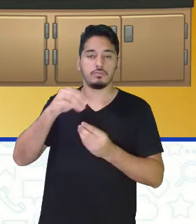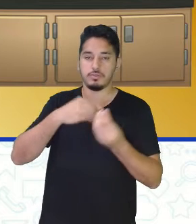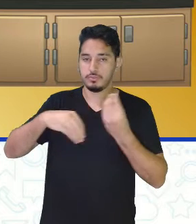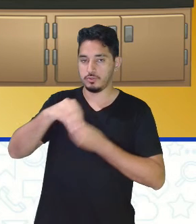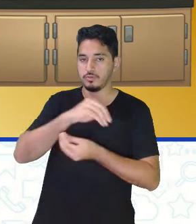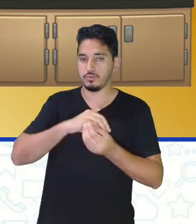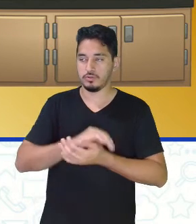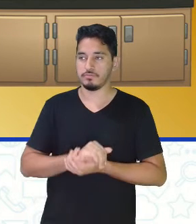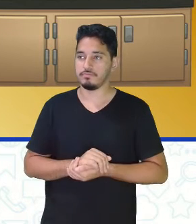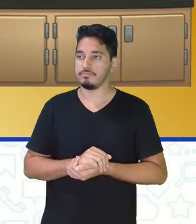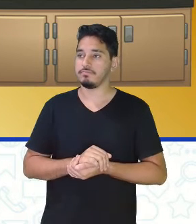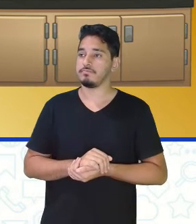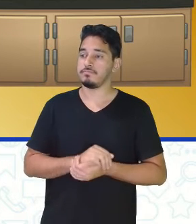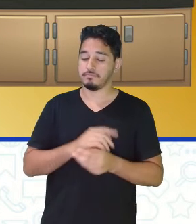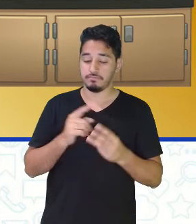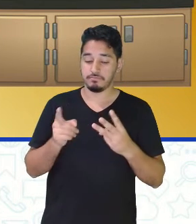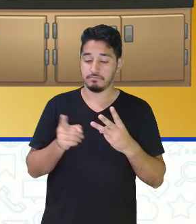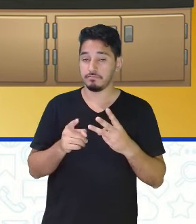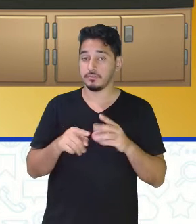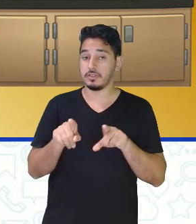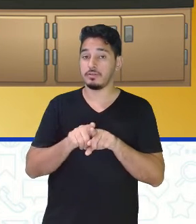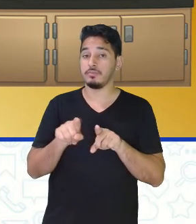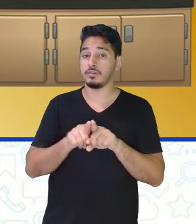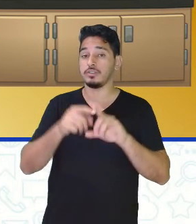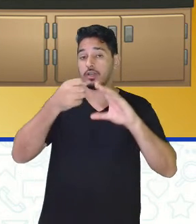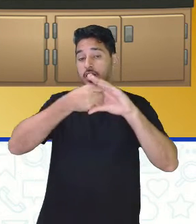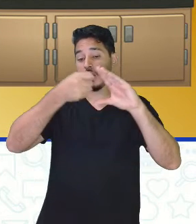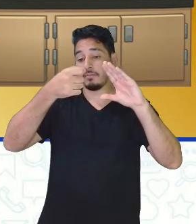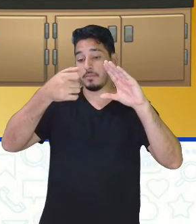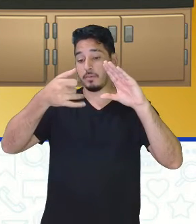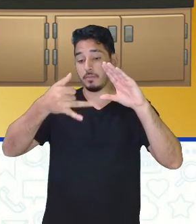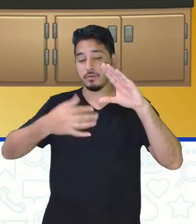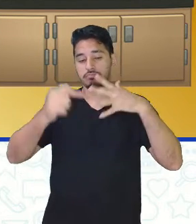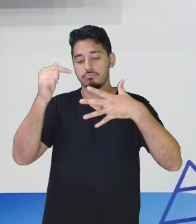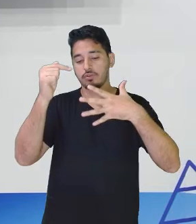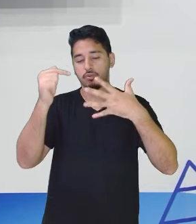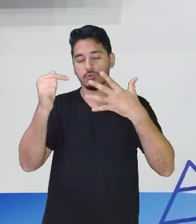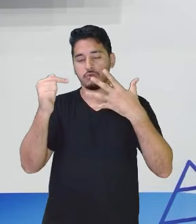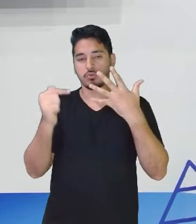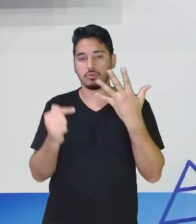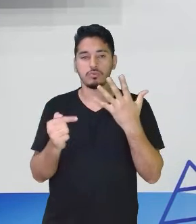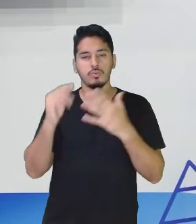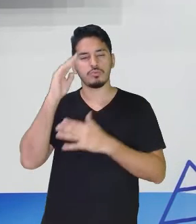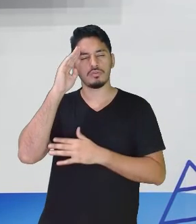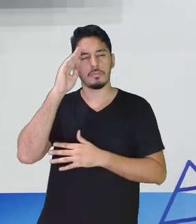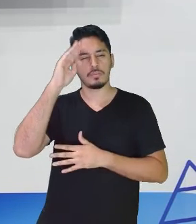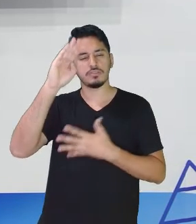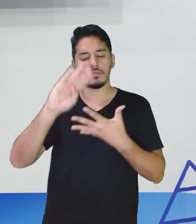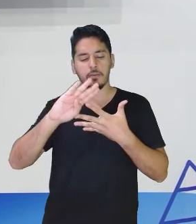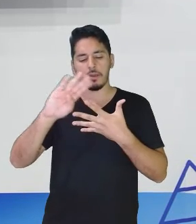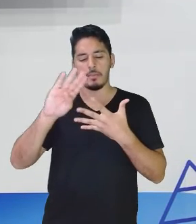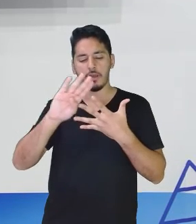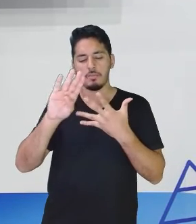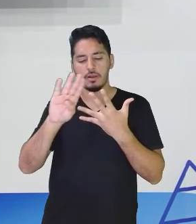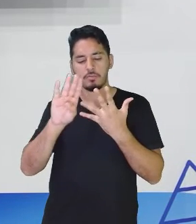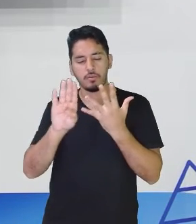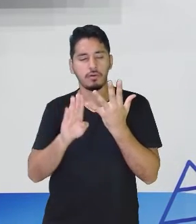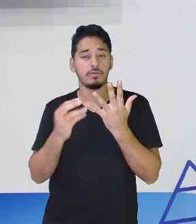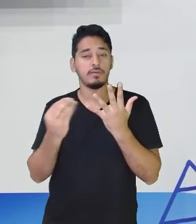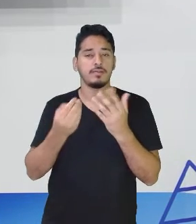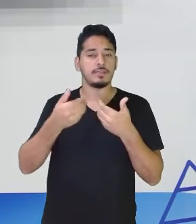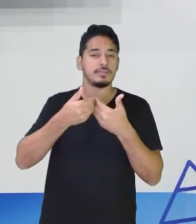mistura. E ainda, nós classificamos e também elegemos aí as principais formas